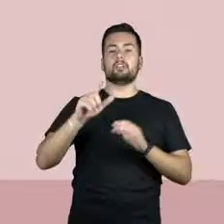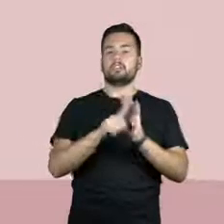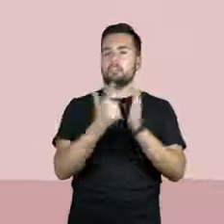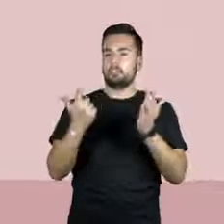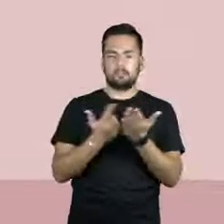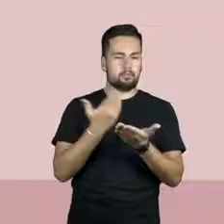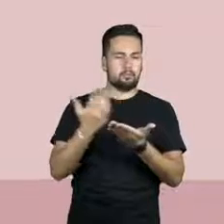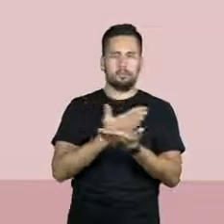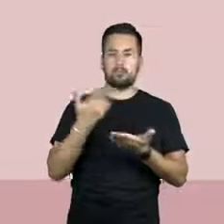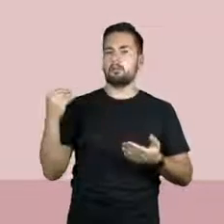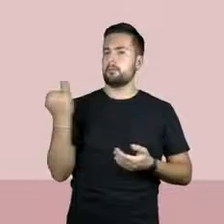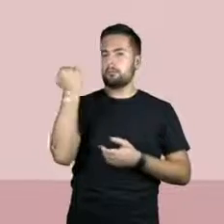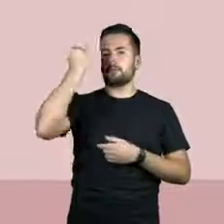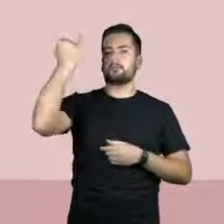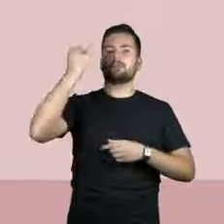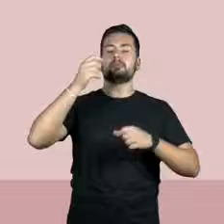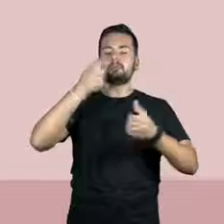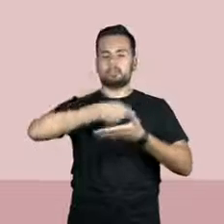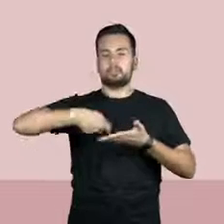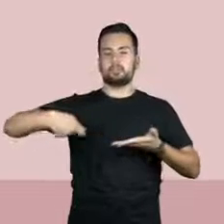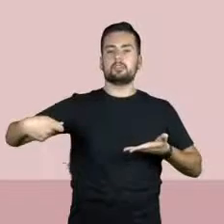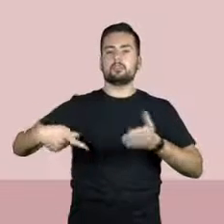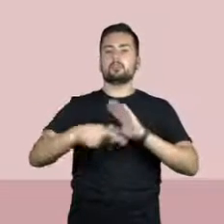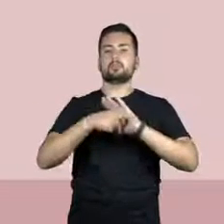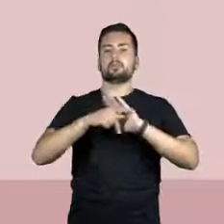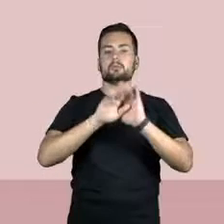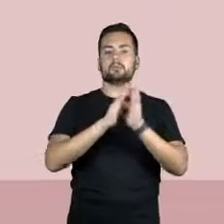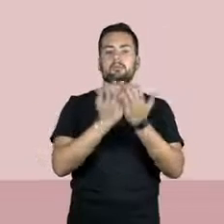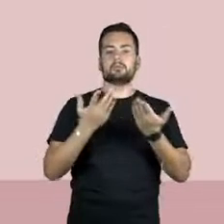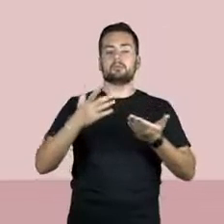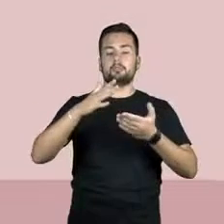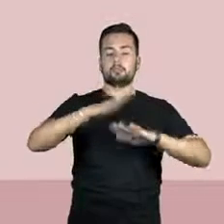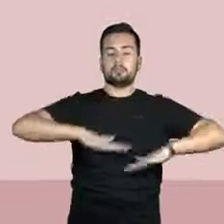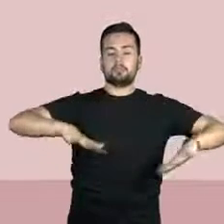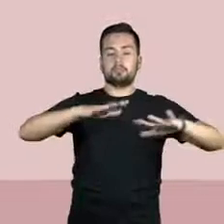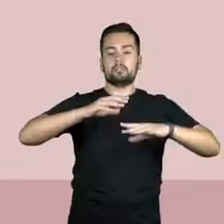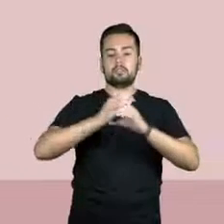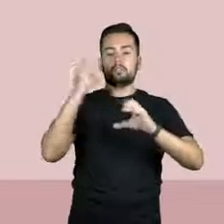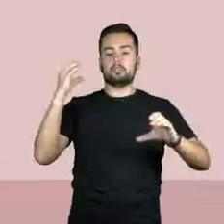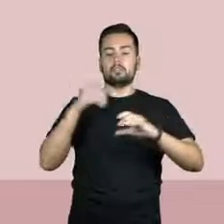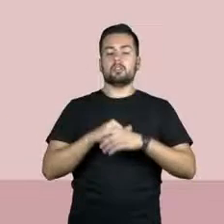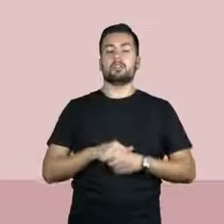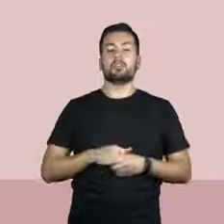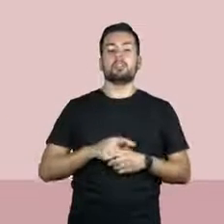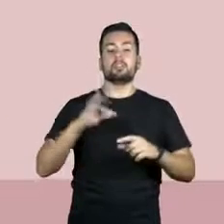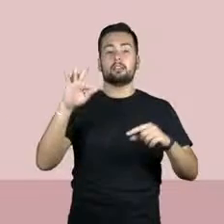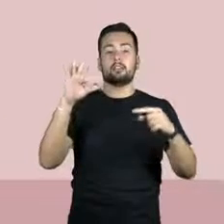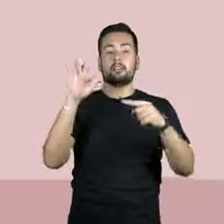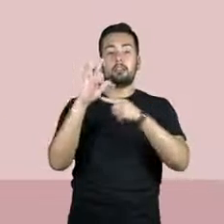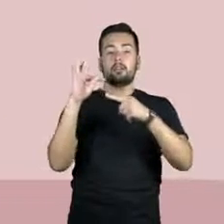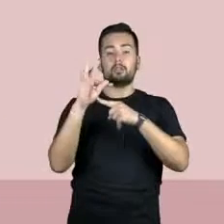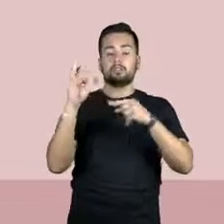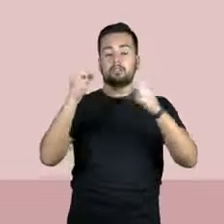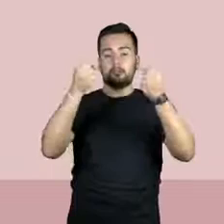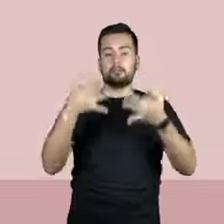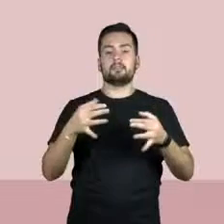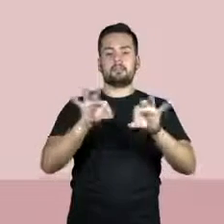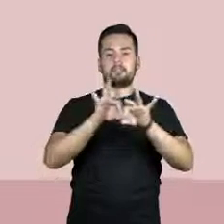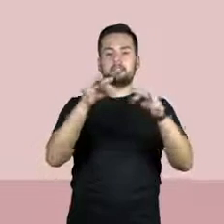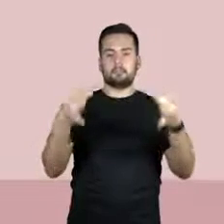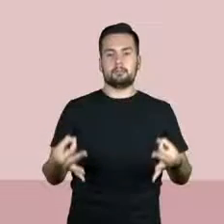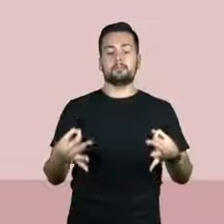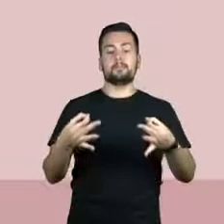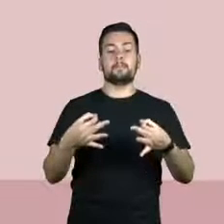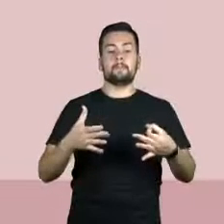Engenharia Geotécnica, tá? E ele define talude de uma maneira muito simples, tá? Talude é uma superfície exposta